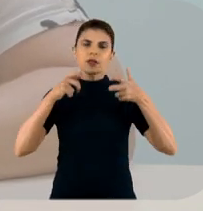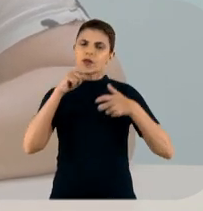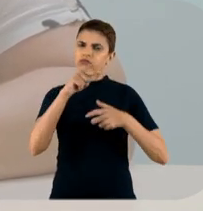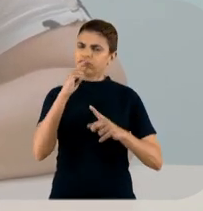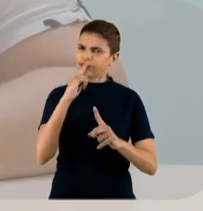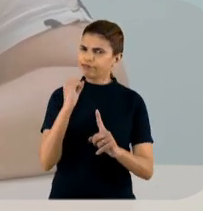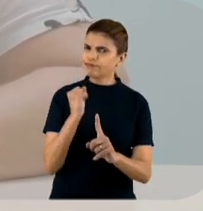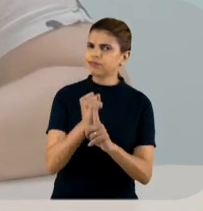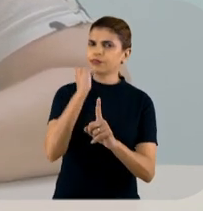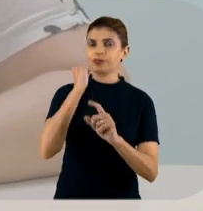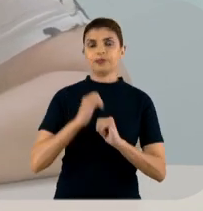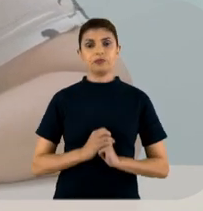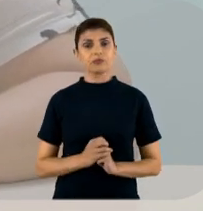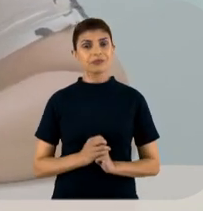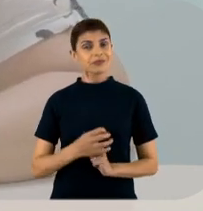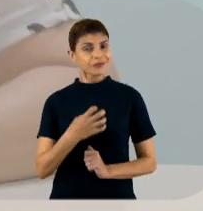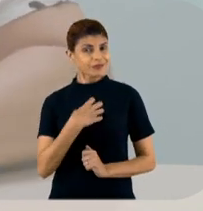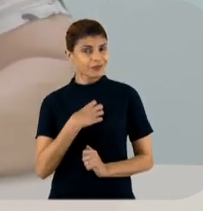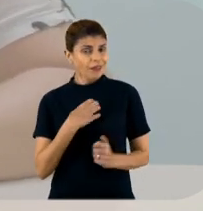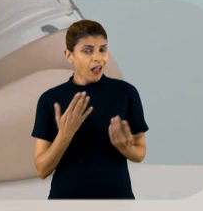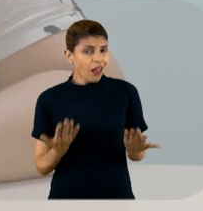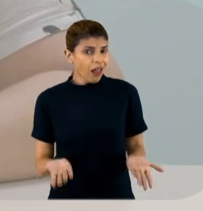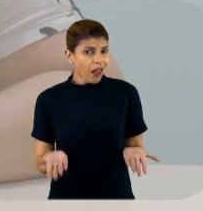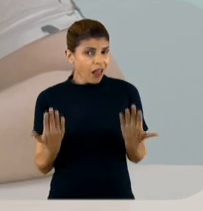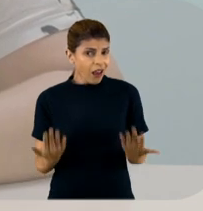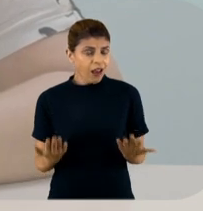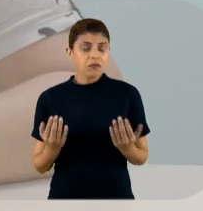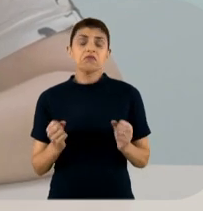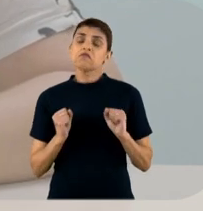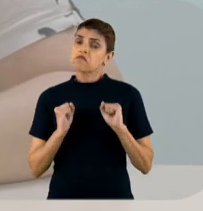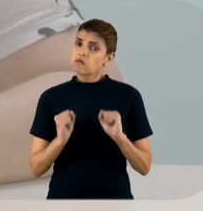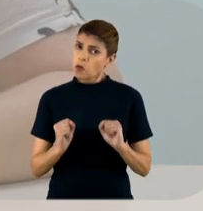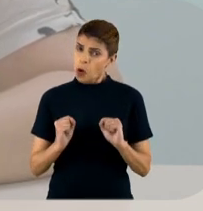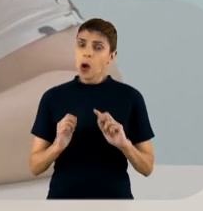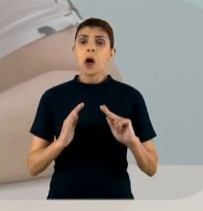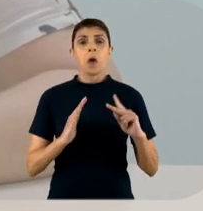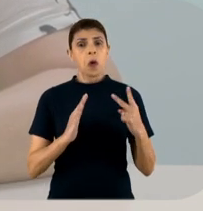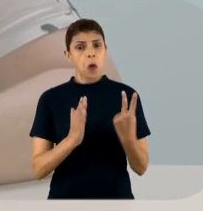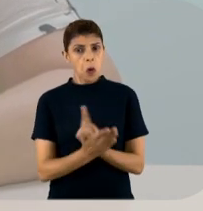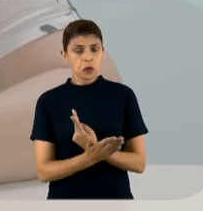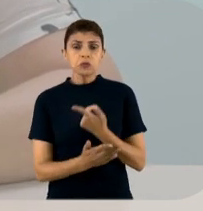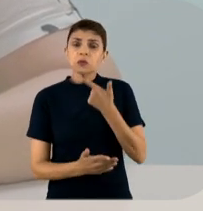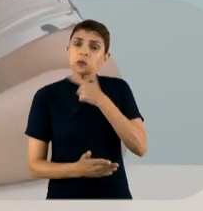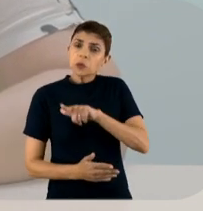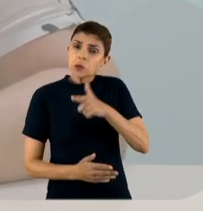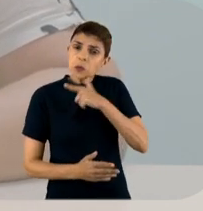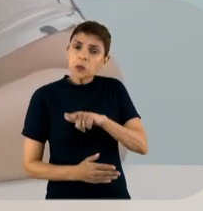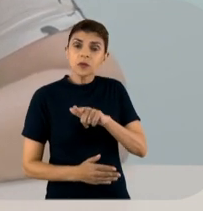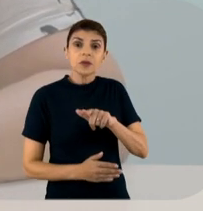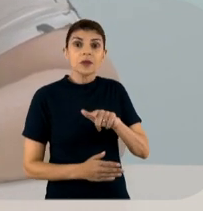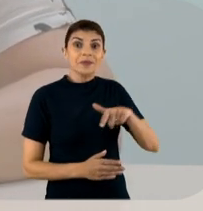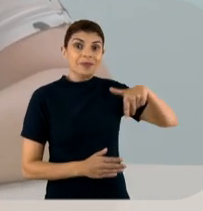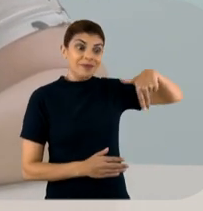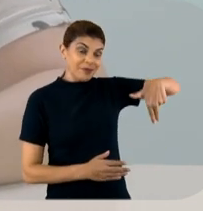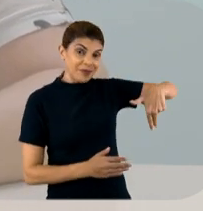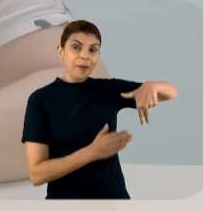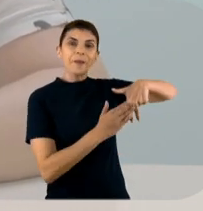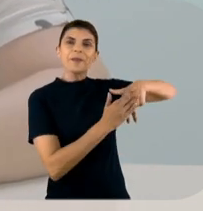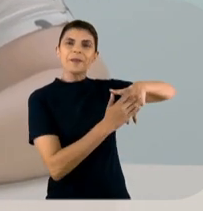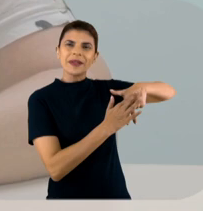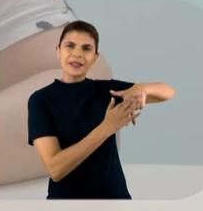acentuada esses sintomas leves eles eh geralmente uma pessoa que vai ter um curso